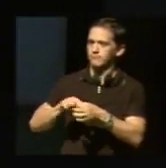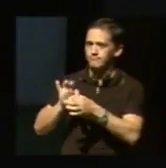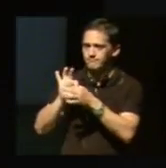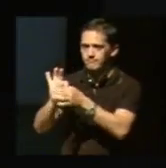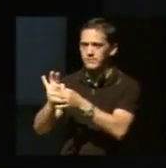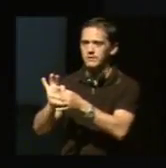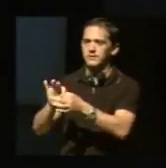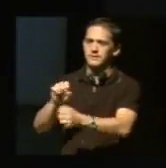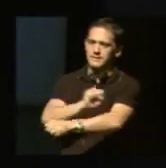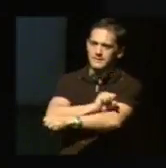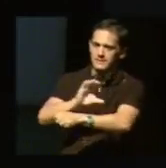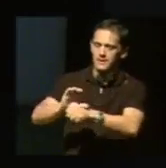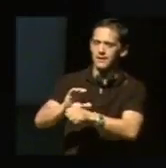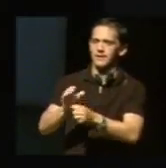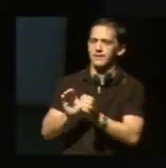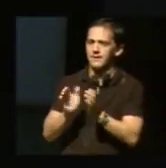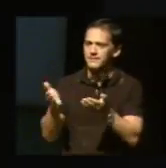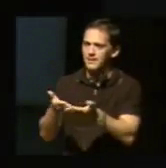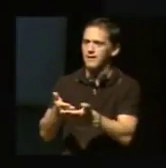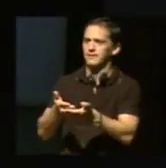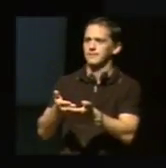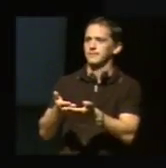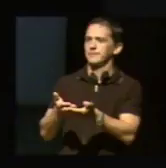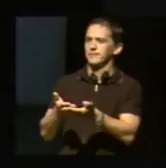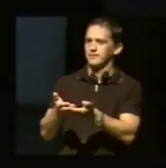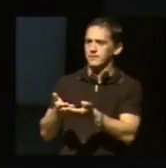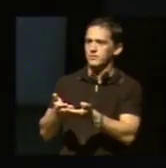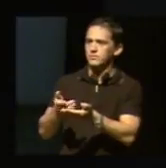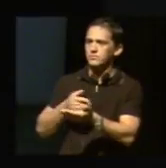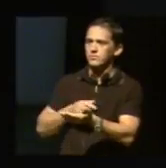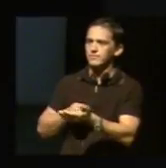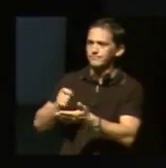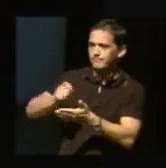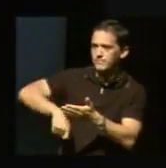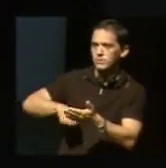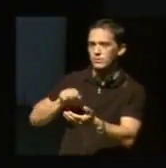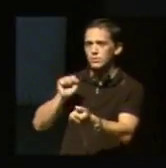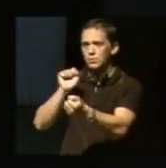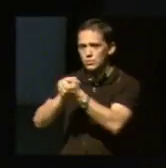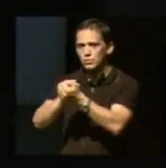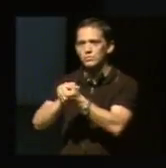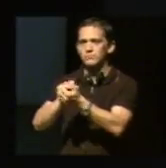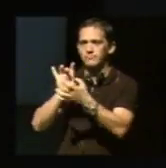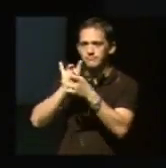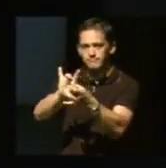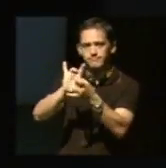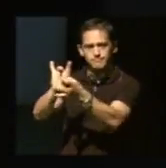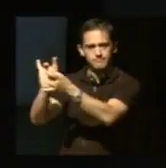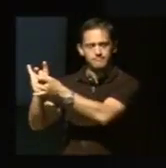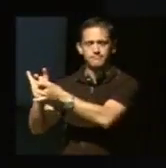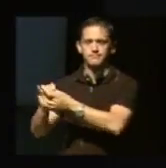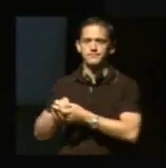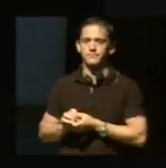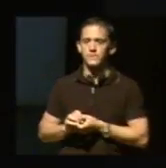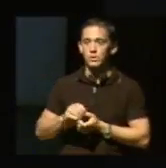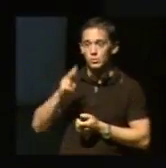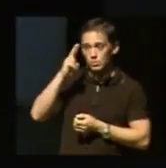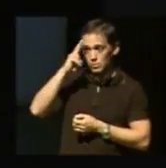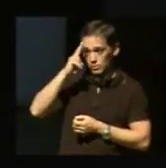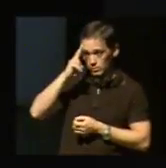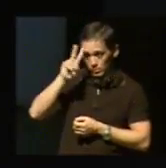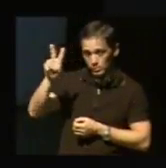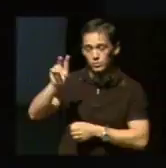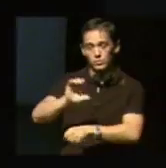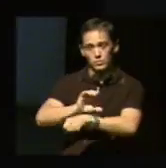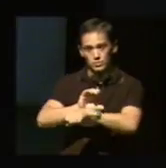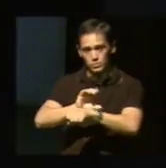Senac, Kurse, ou com o La Salle, enfim, nós vamos licitar, fazer uma licitação para isso. Tage, então essas pessoas vão fazer durante dois dias da semana, vão fazer